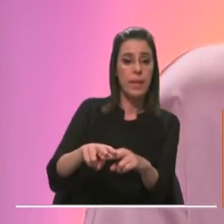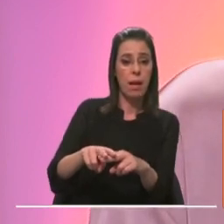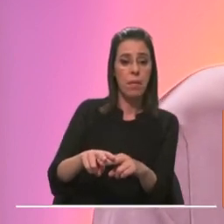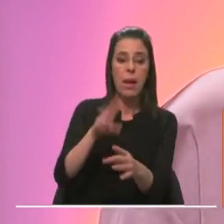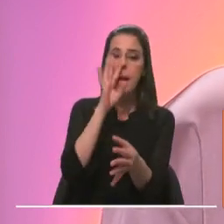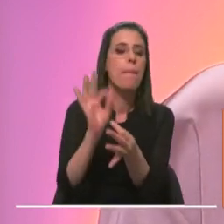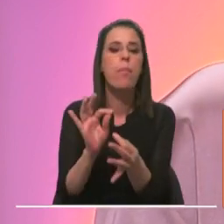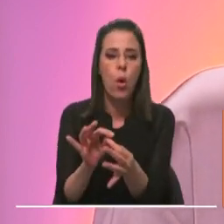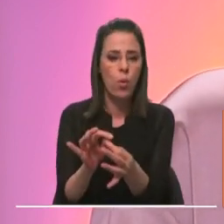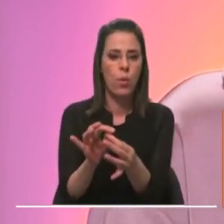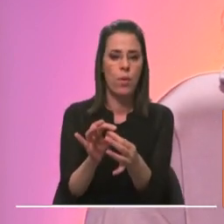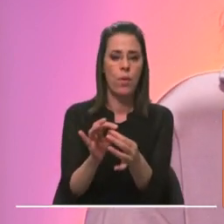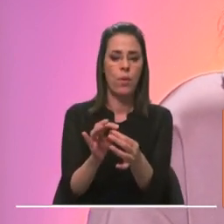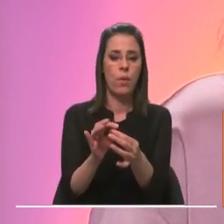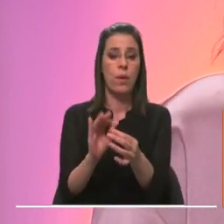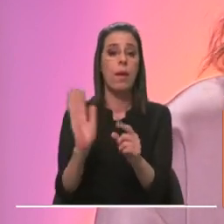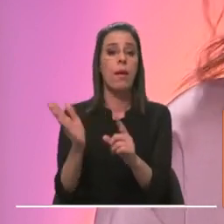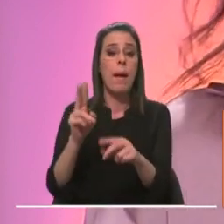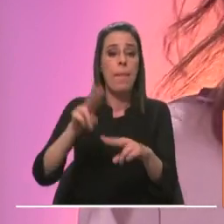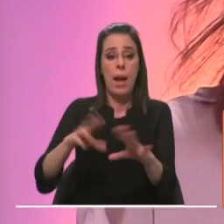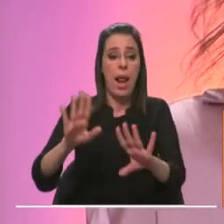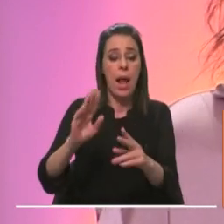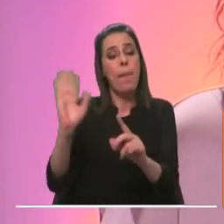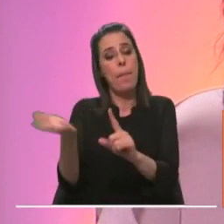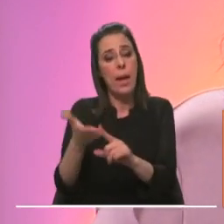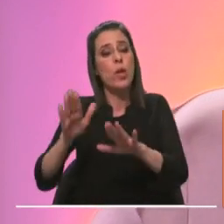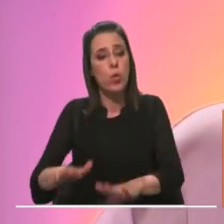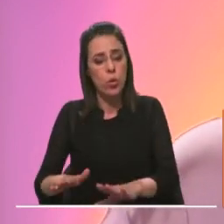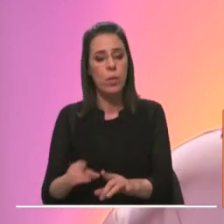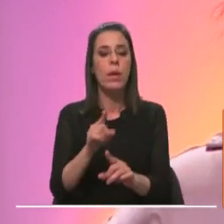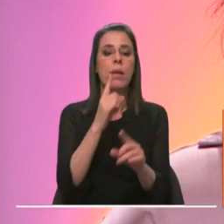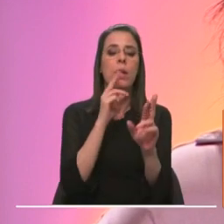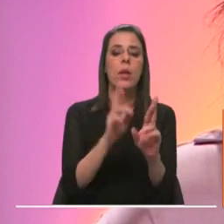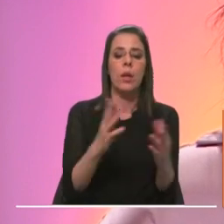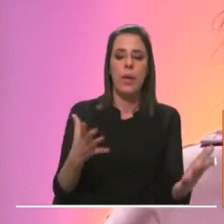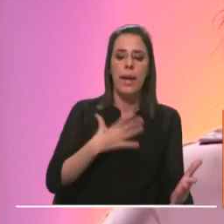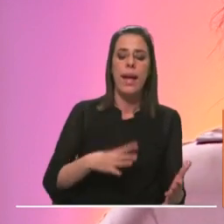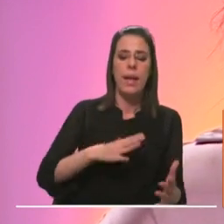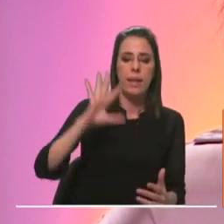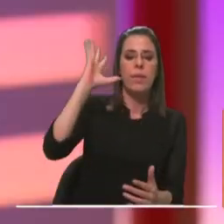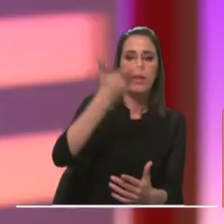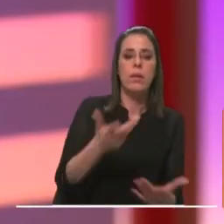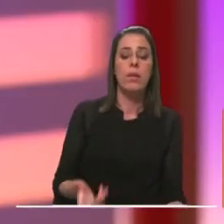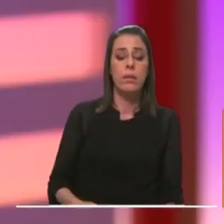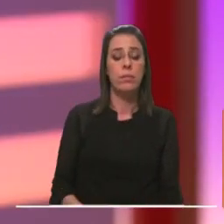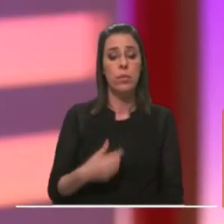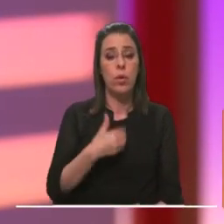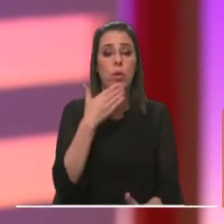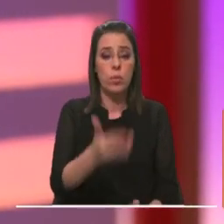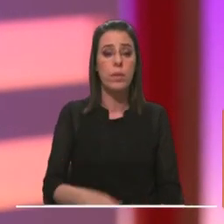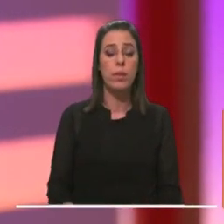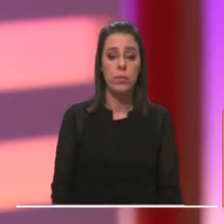é pouco. Ele De deveria pena ter suspensa. de pena suspensa, porque. Qual era a sua expectativa? O que é que queria que tivesse acontecido? Foi o que nós